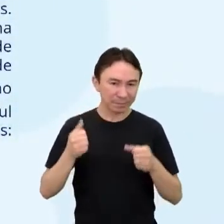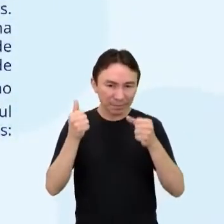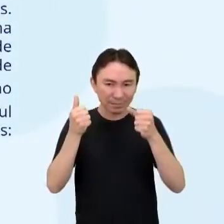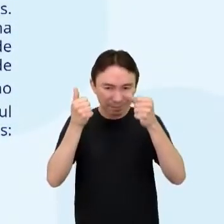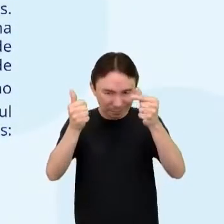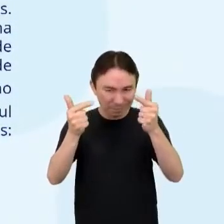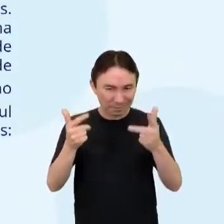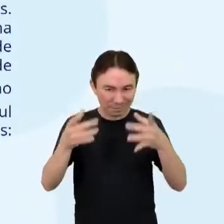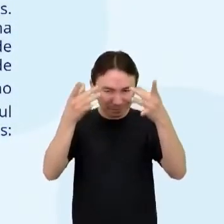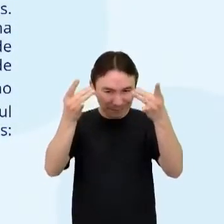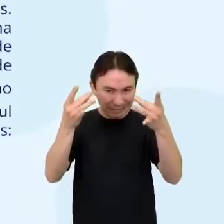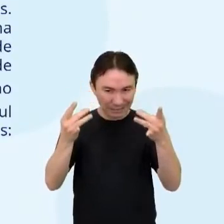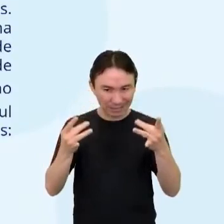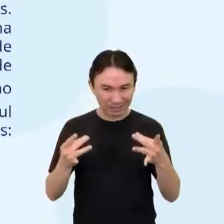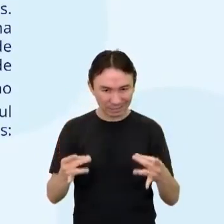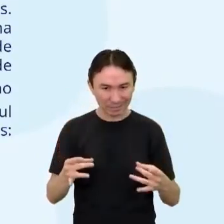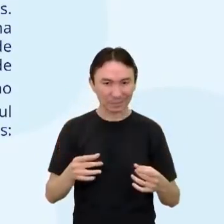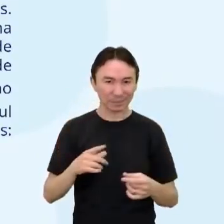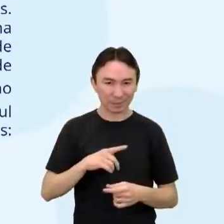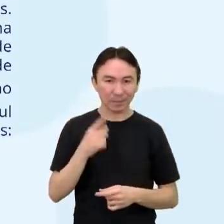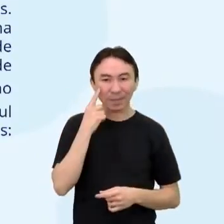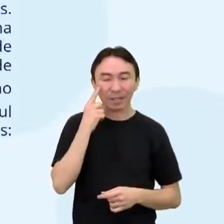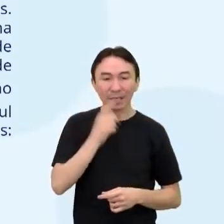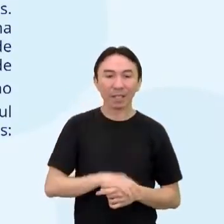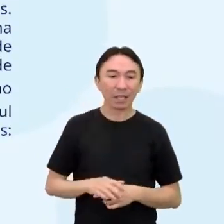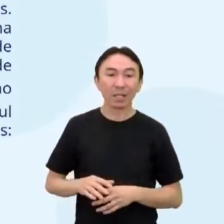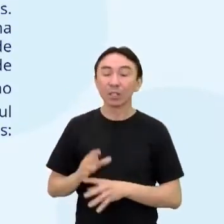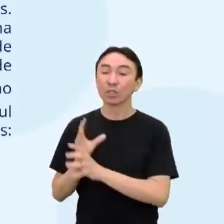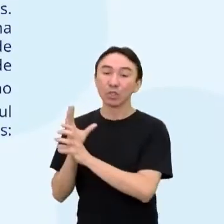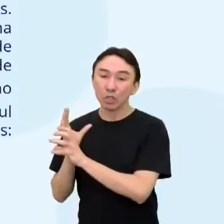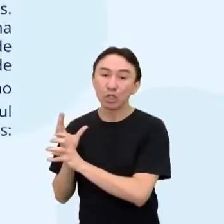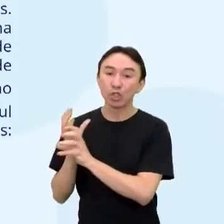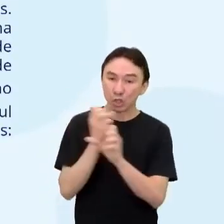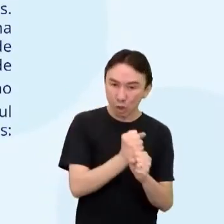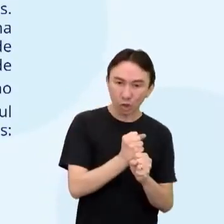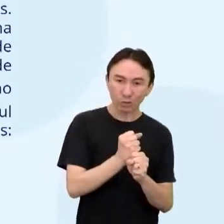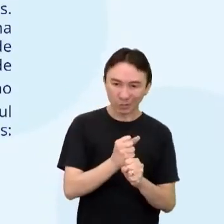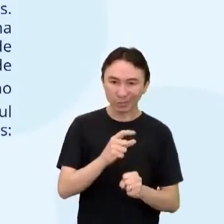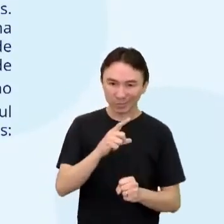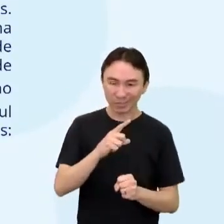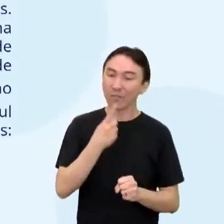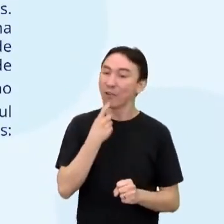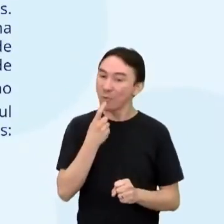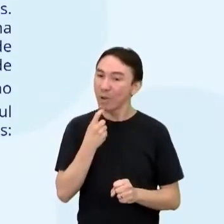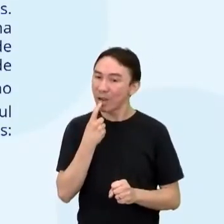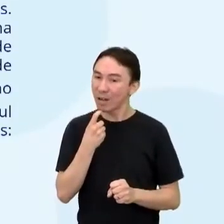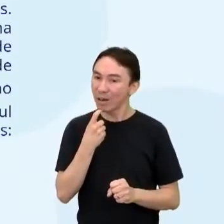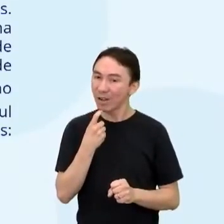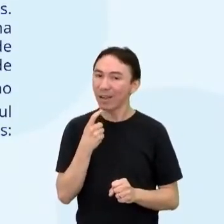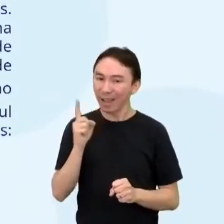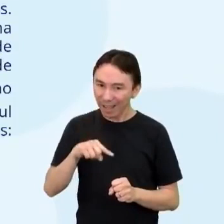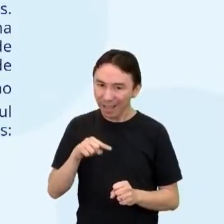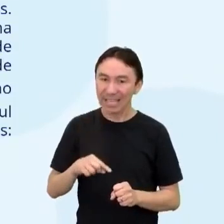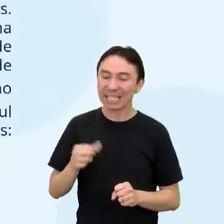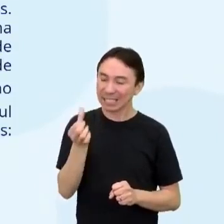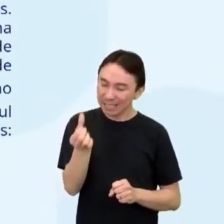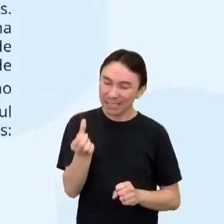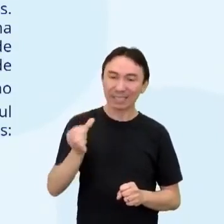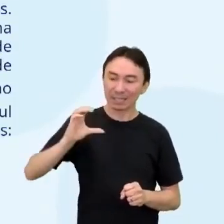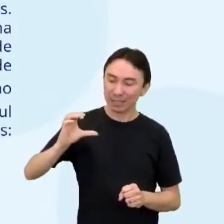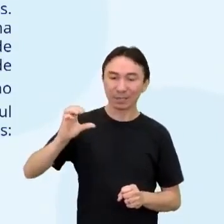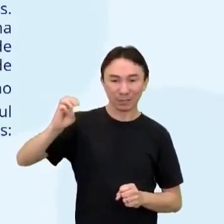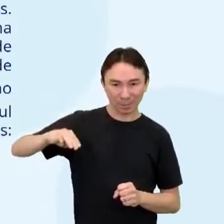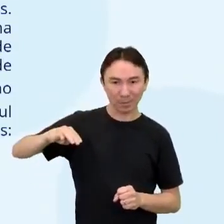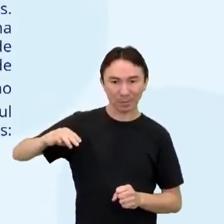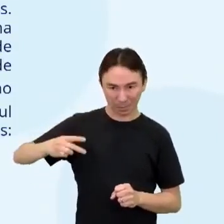comentar para vocês. Ó, a soma de todas as áreas em vermelho é 6 centímetros quadrados. Isso o problema ofereceu, olha lá. Ok? Mede 6